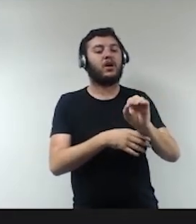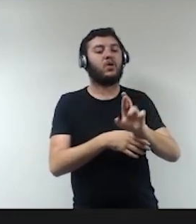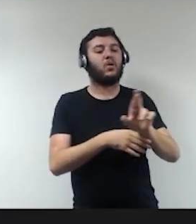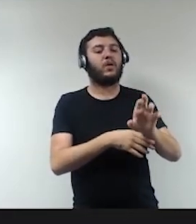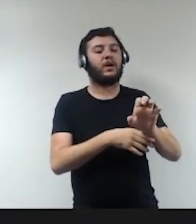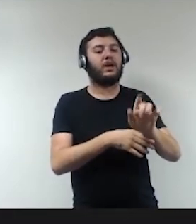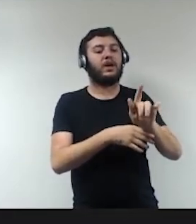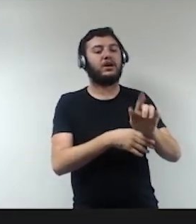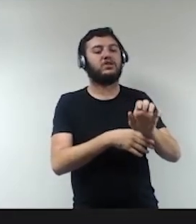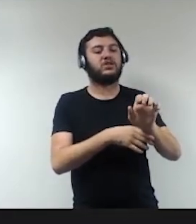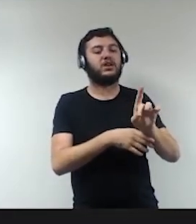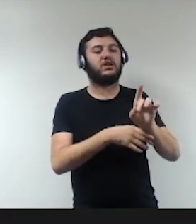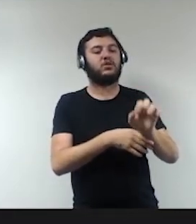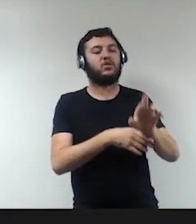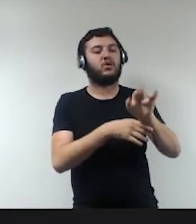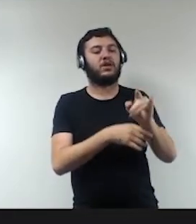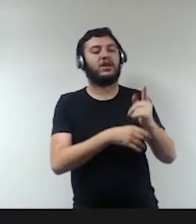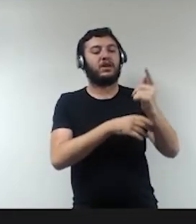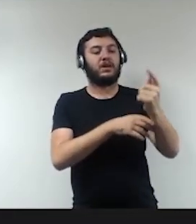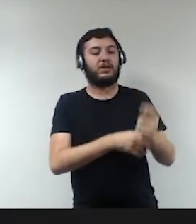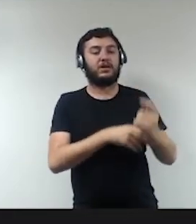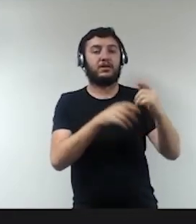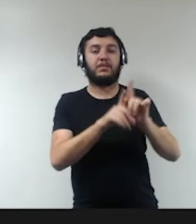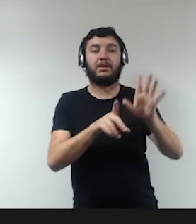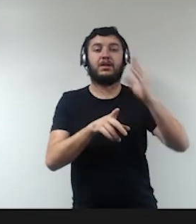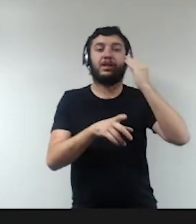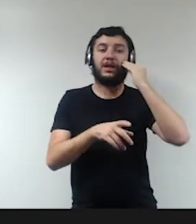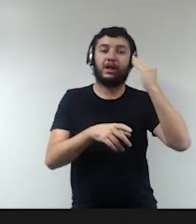essa tentativa de negociação